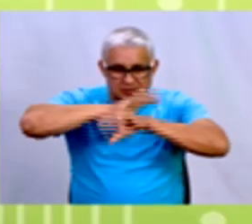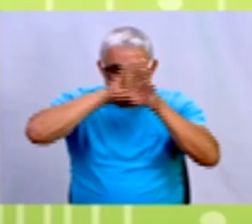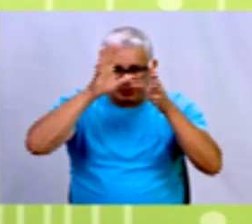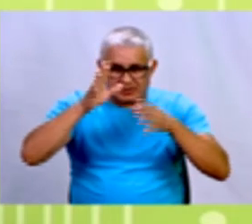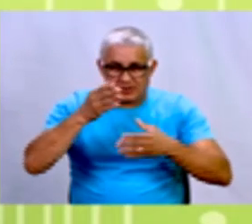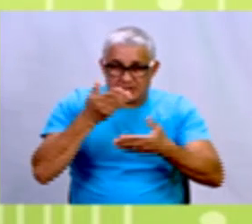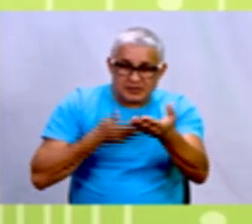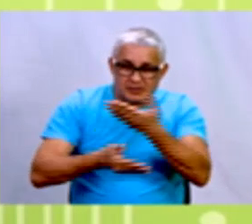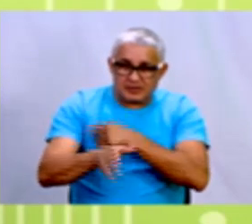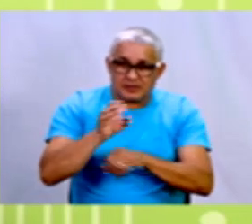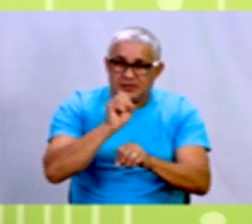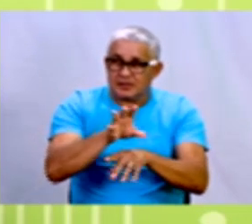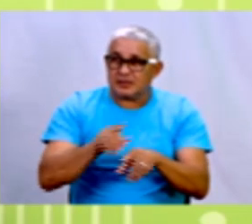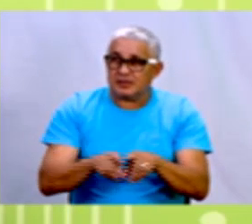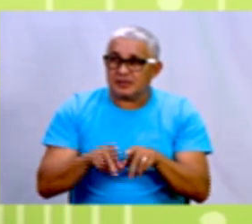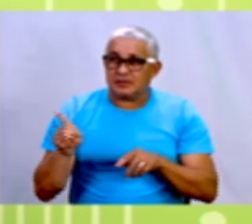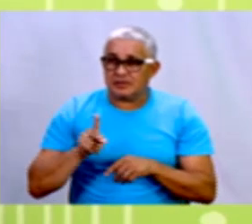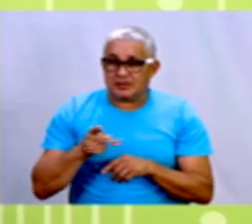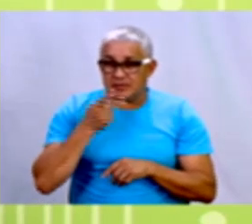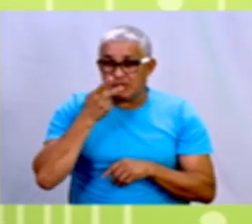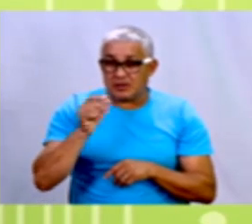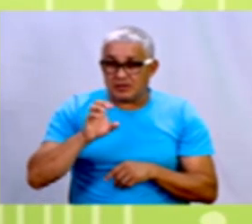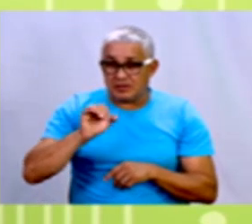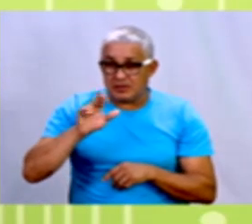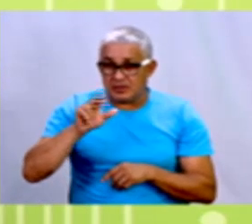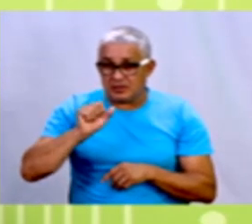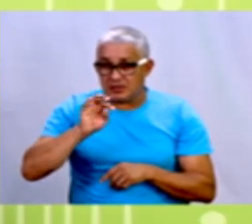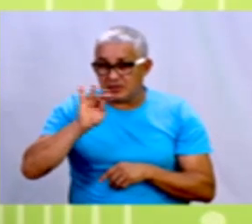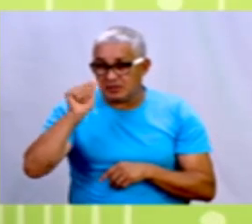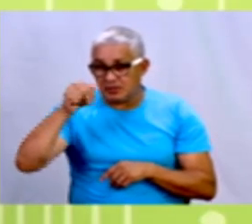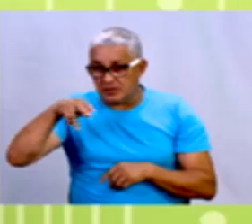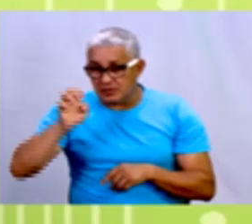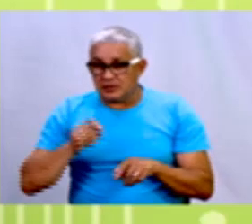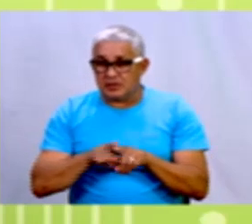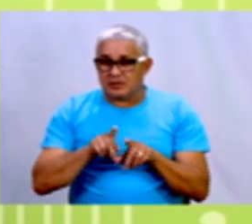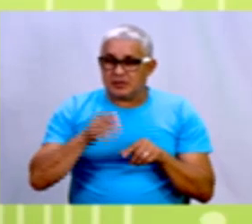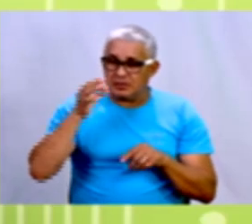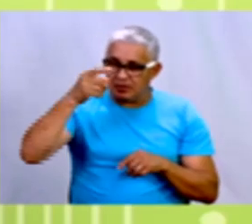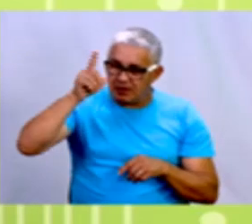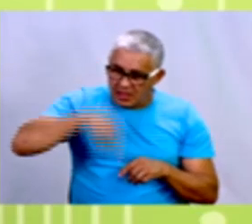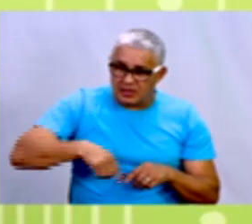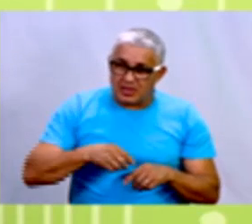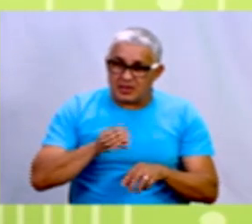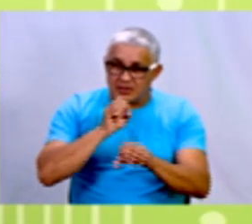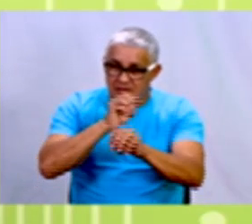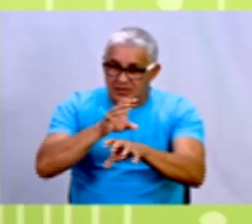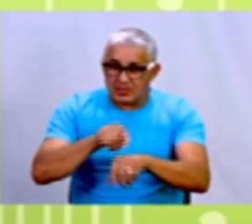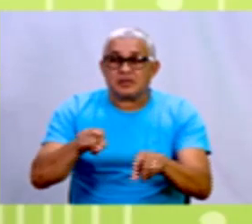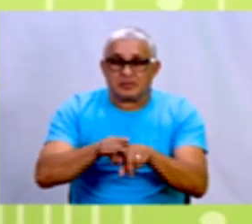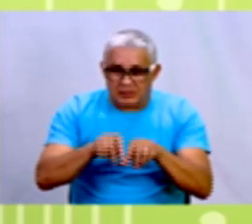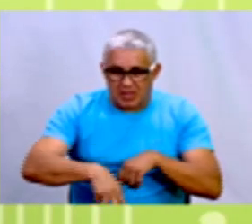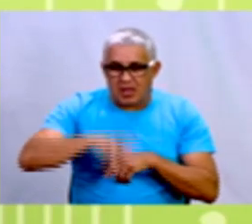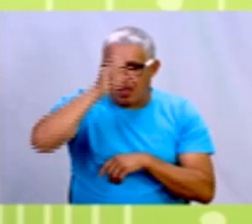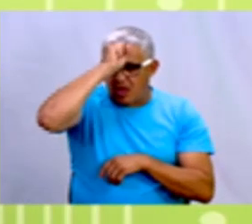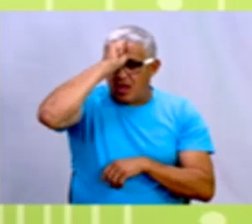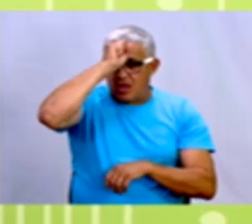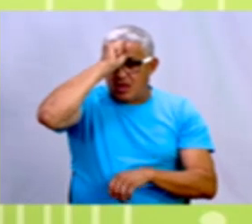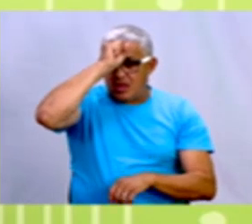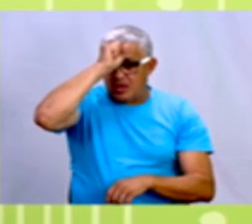de vocês. O que a professora falou, Cristiane falou, é exatamente isso. Quando a gente está ensinando, a gente está aprendendo, né?